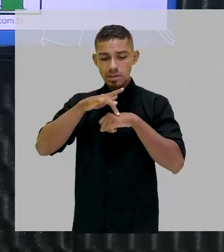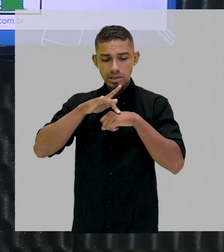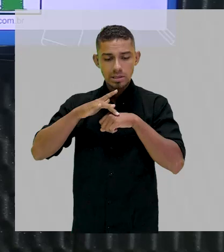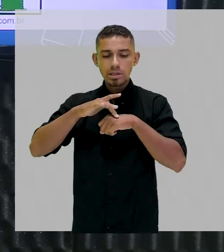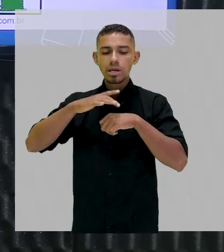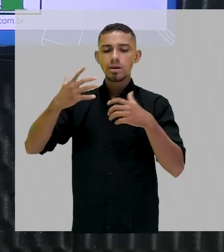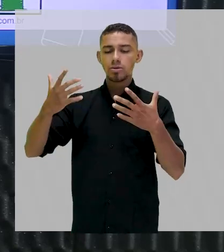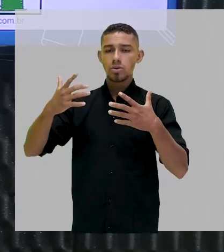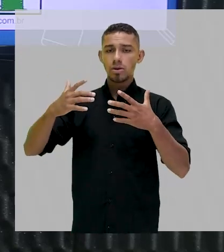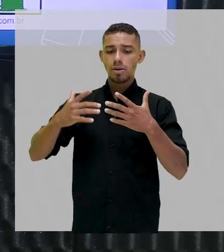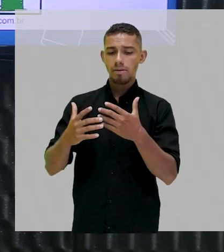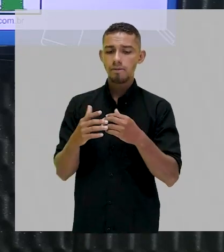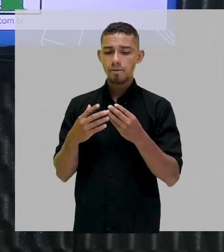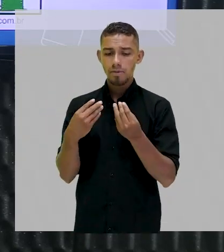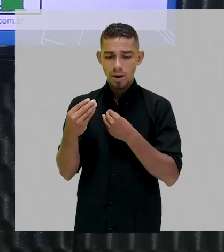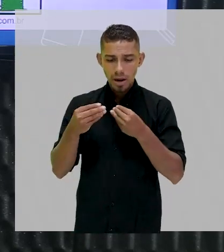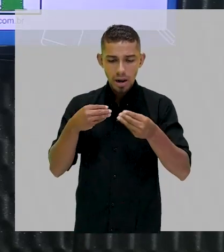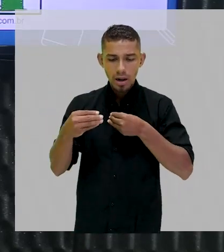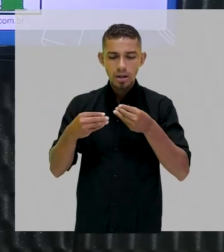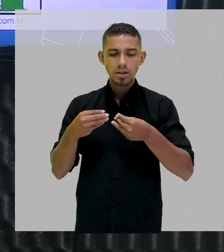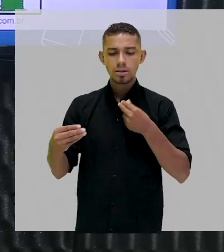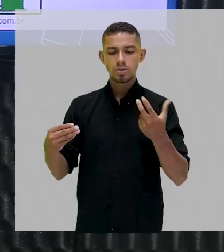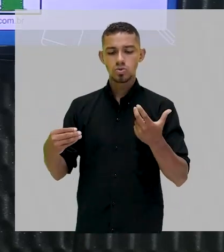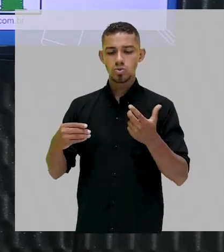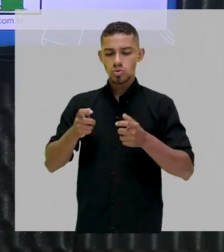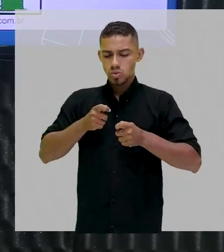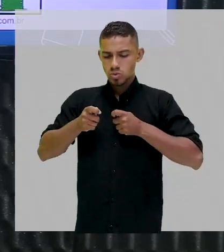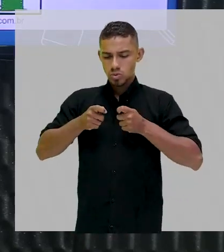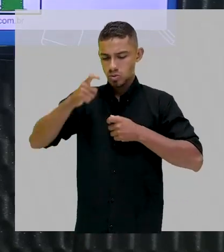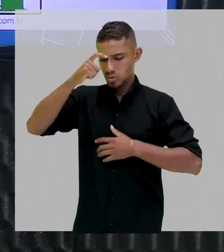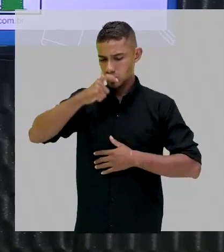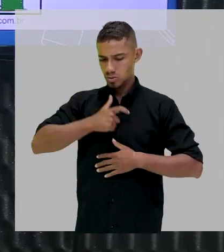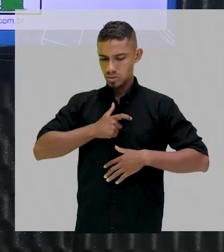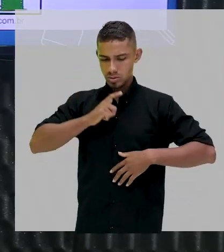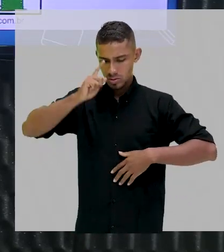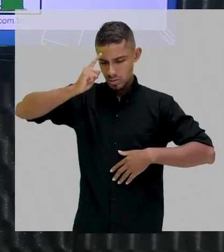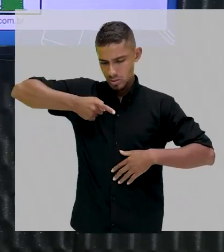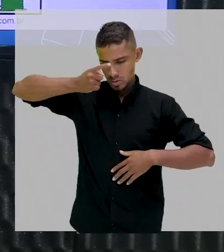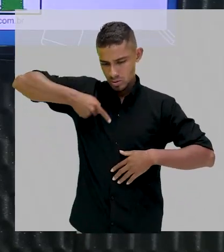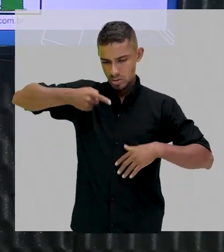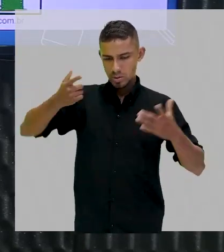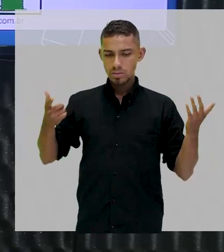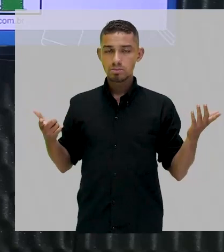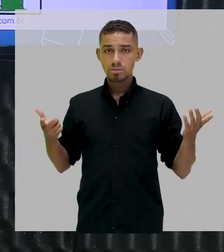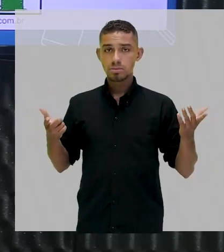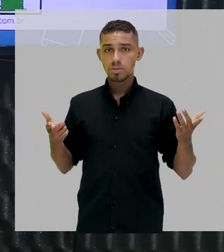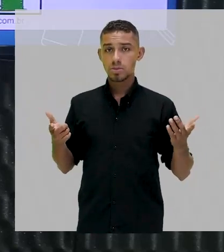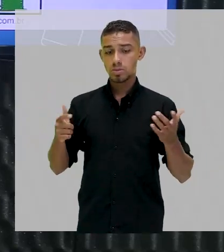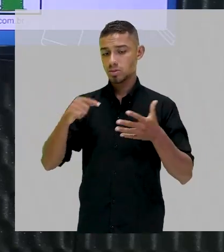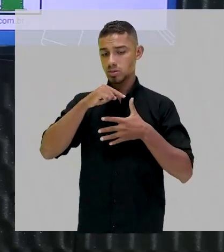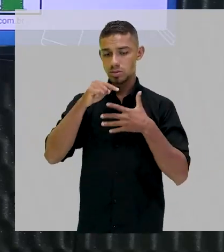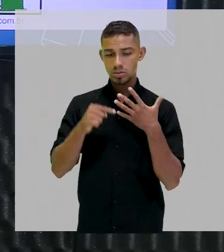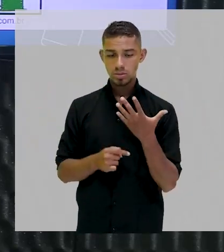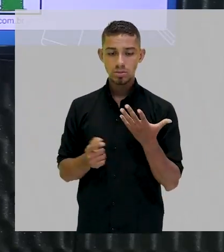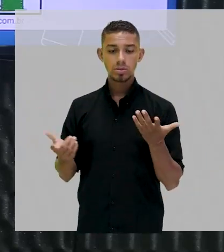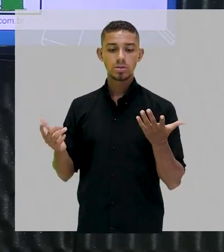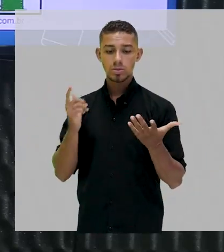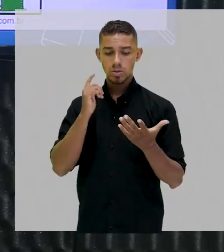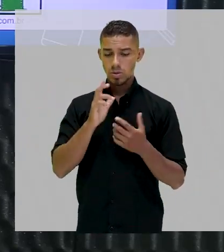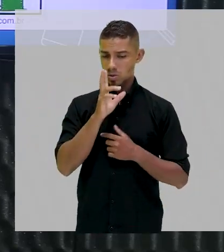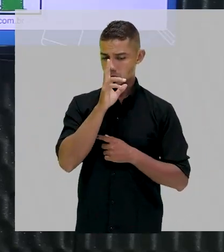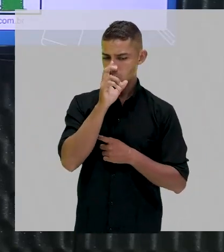equilíbrio, flexibilidade, coordenação motora. E olha só o que aparece aqui, ó. O controle, a